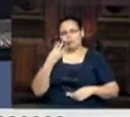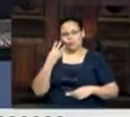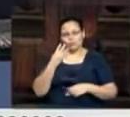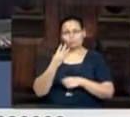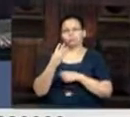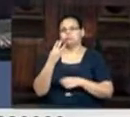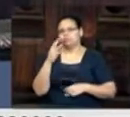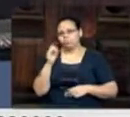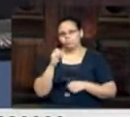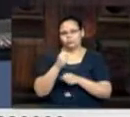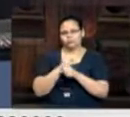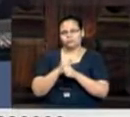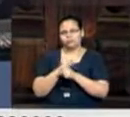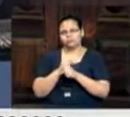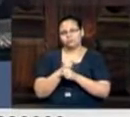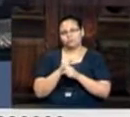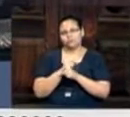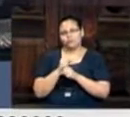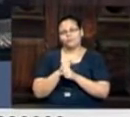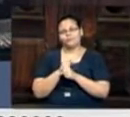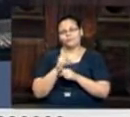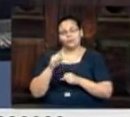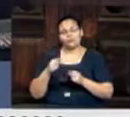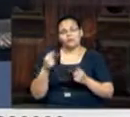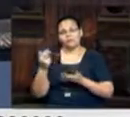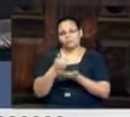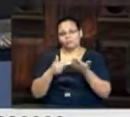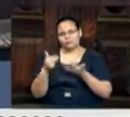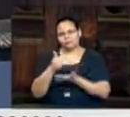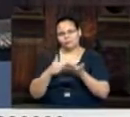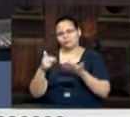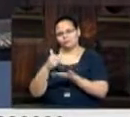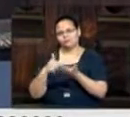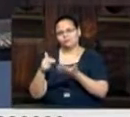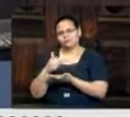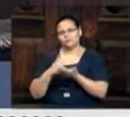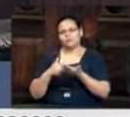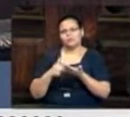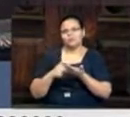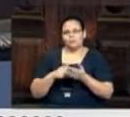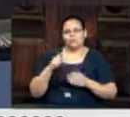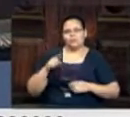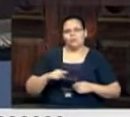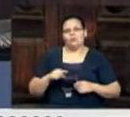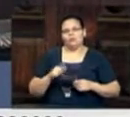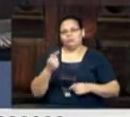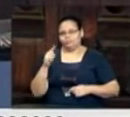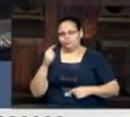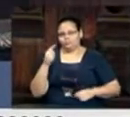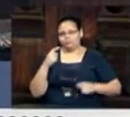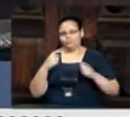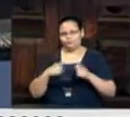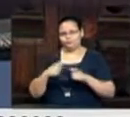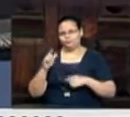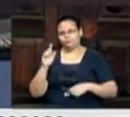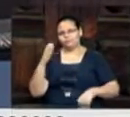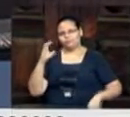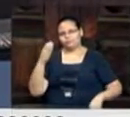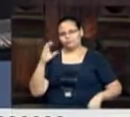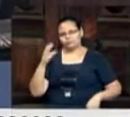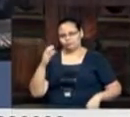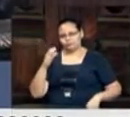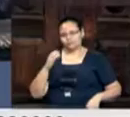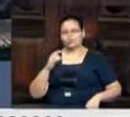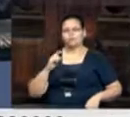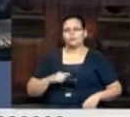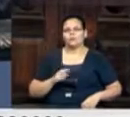vai redesenhar a geografia de Niterói, reaproximando regiões que estavam distanciadas, a região oceânica do